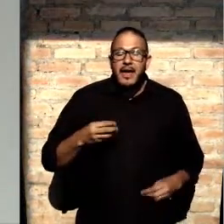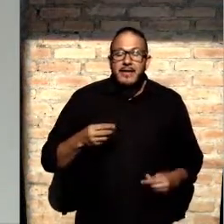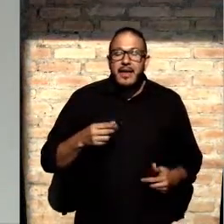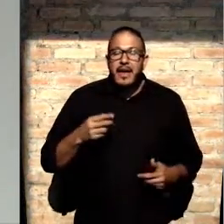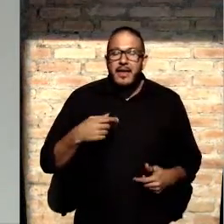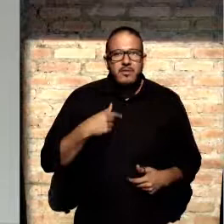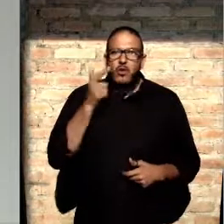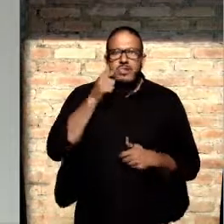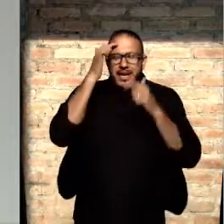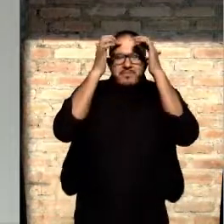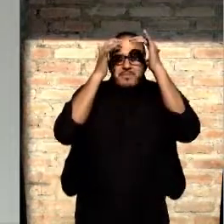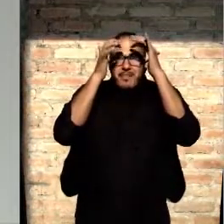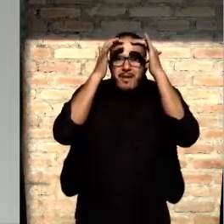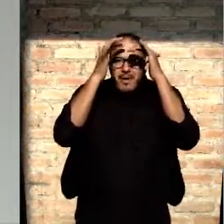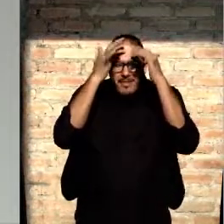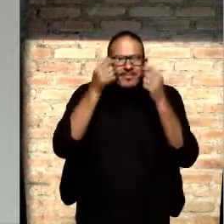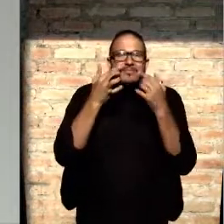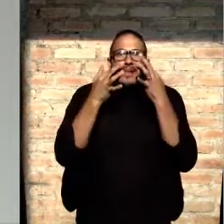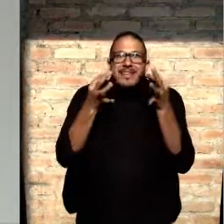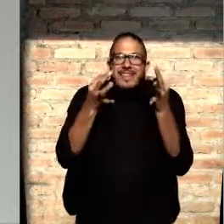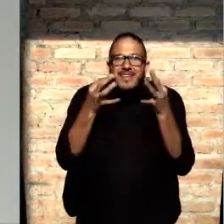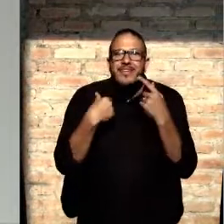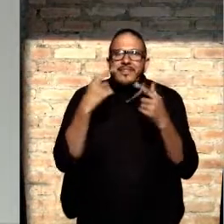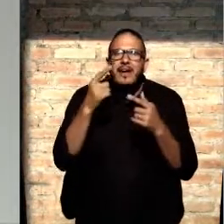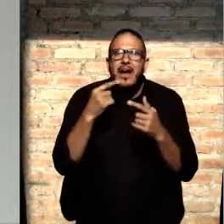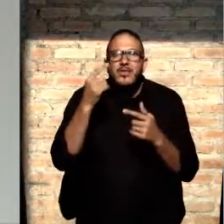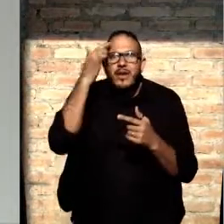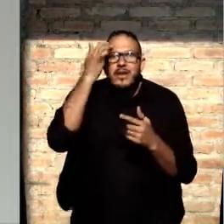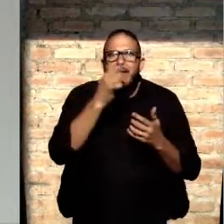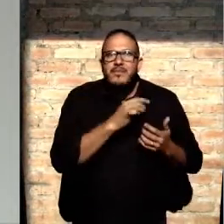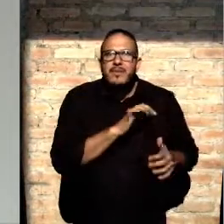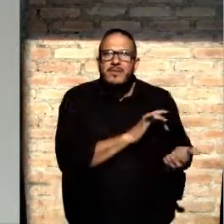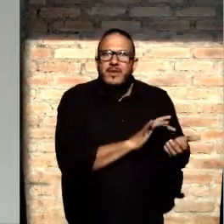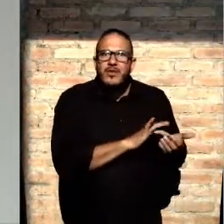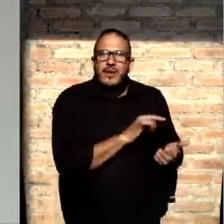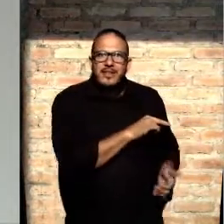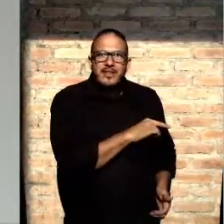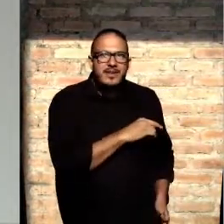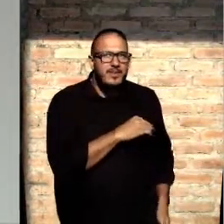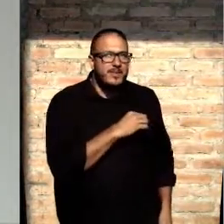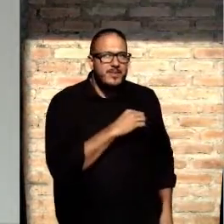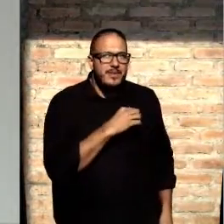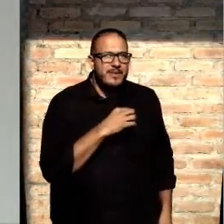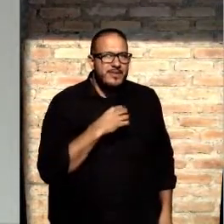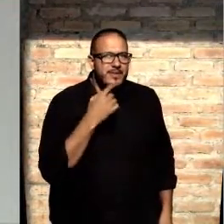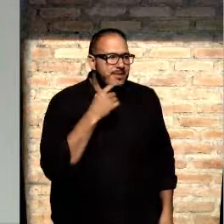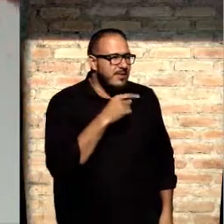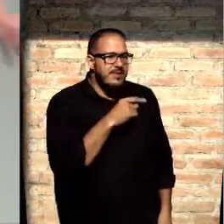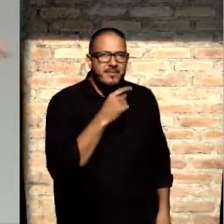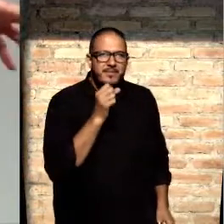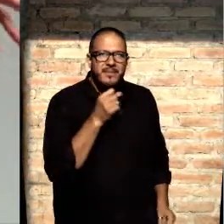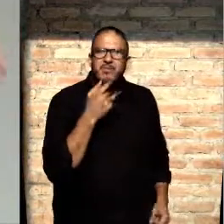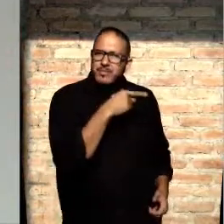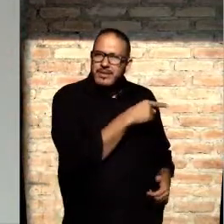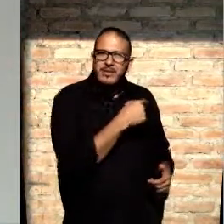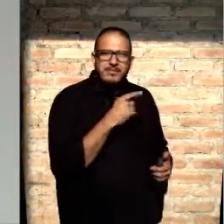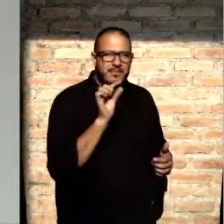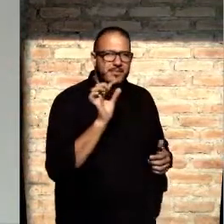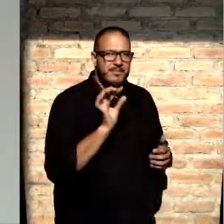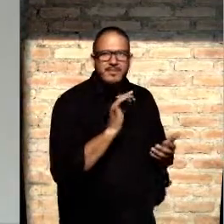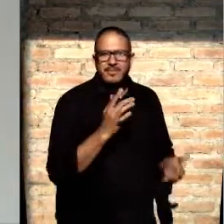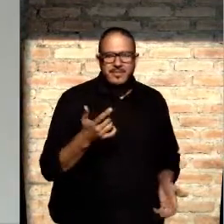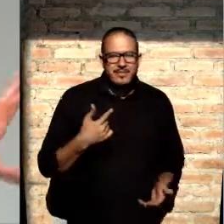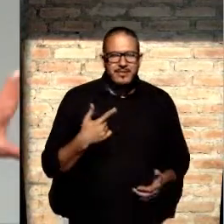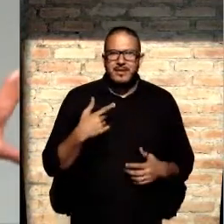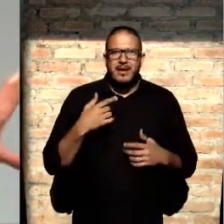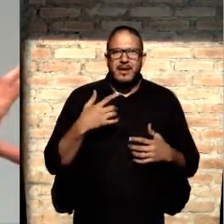comportamento de uma tensão assim só com o meu celular está ali na medida que eu tô aqui eu posso estar em vários lugares ao mesmo tempo a